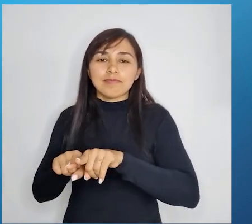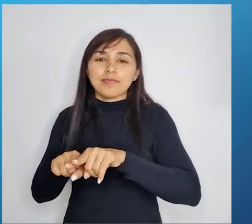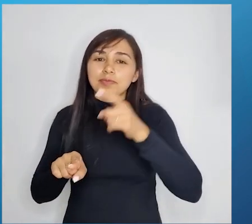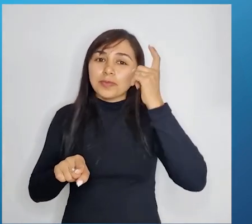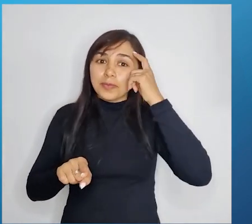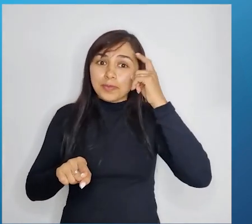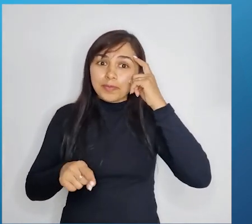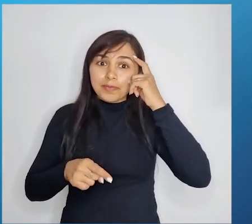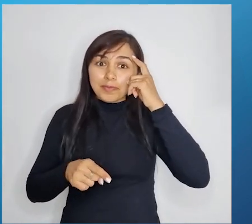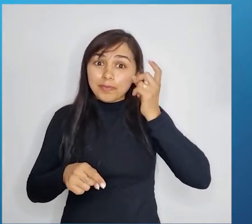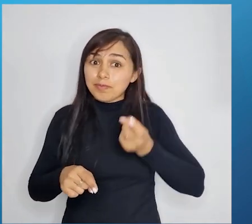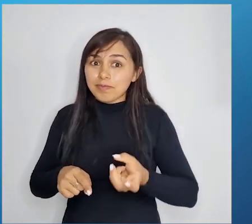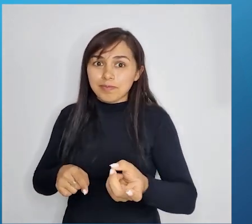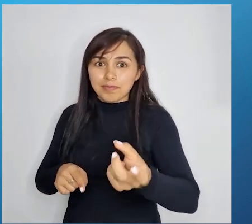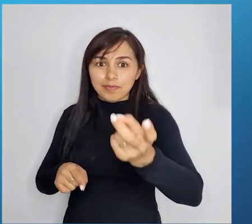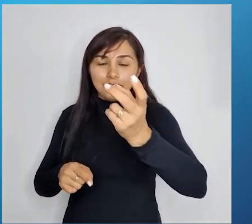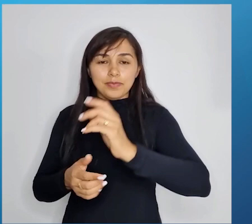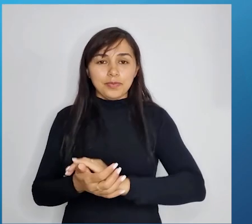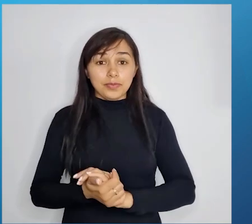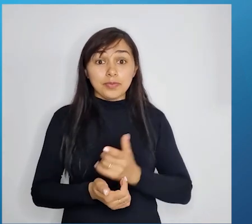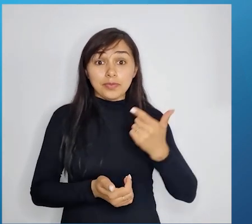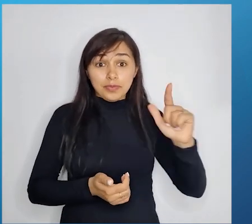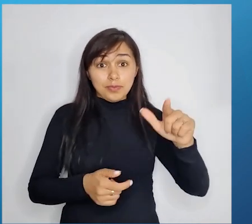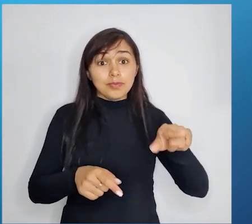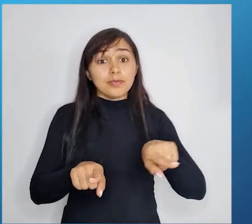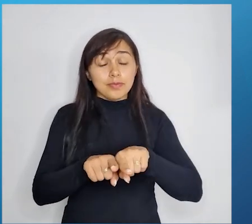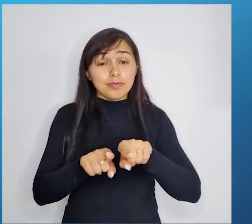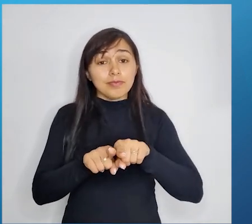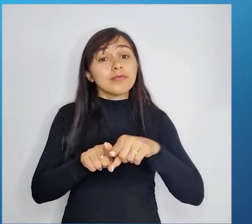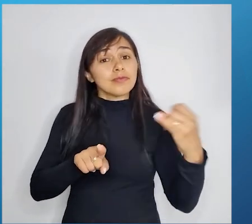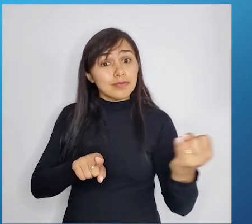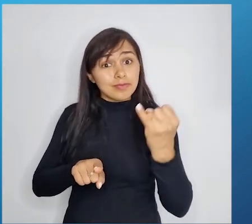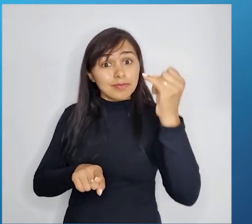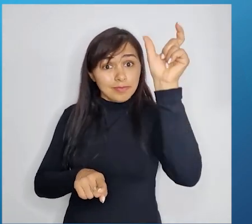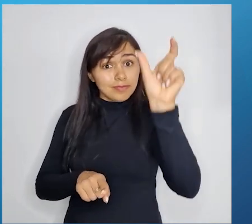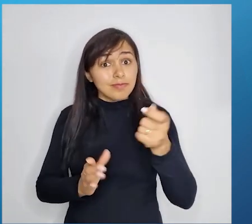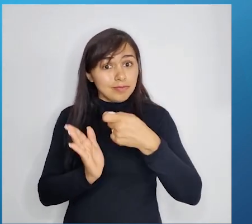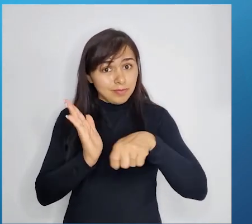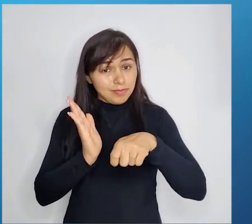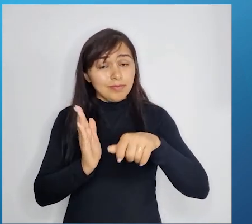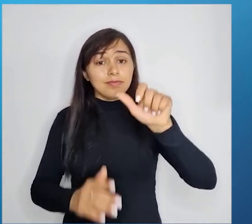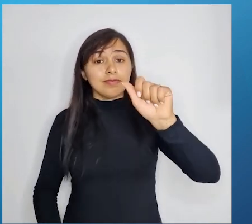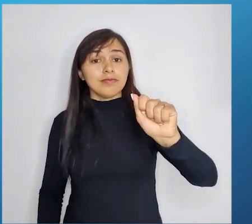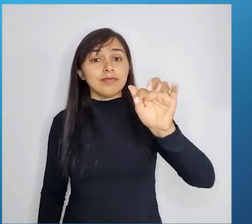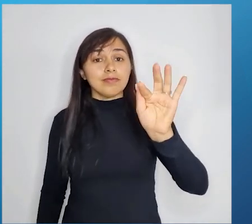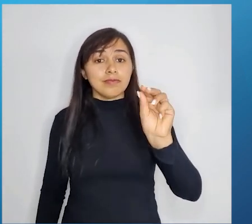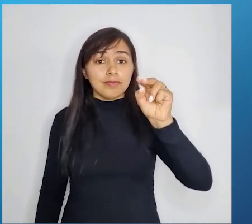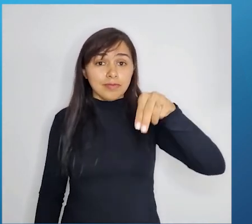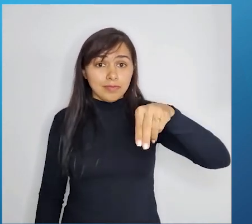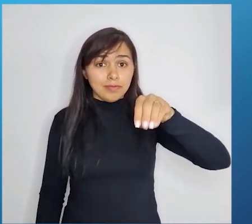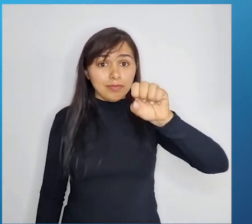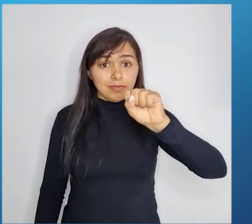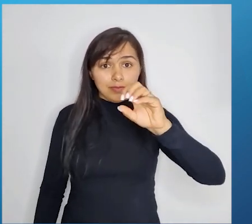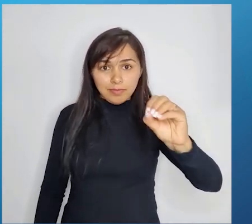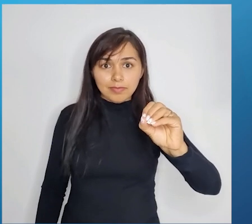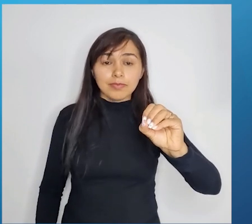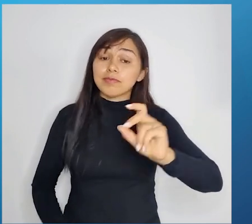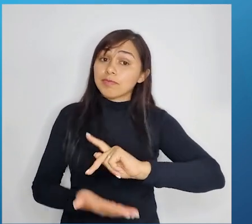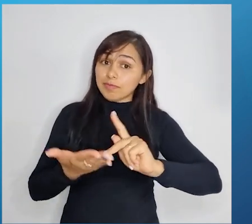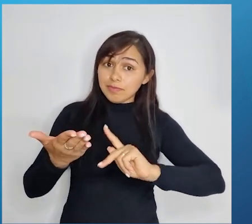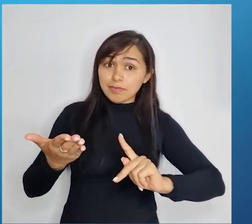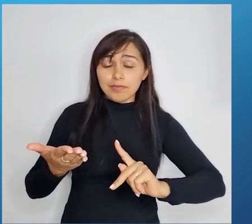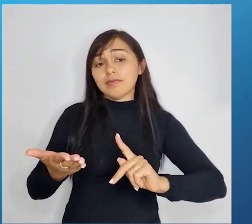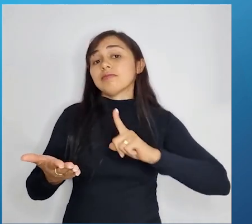busca pelo infinito. Outro importante poeta simbolista brasileiro foi Afonso de Guimarães, cuja poesia